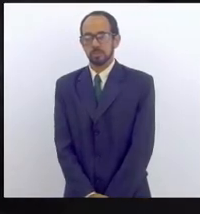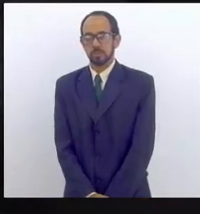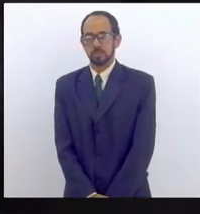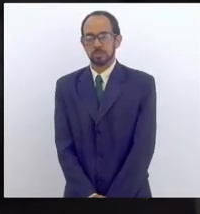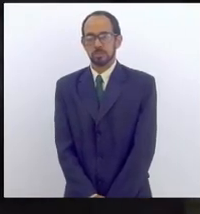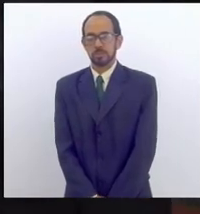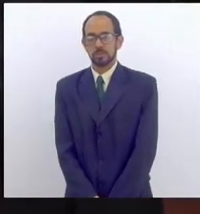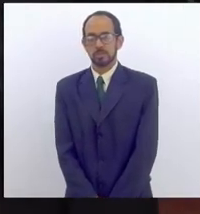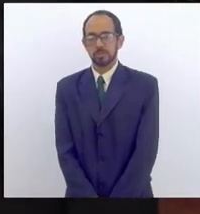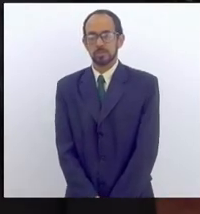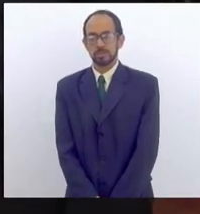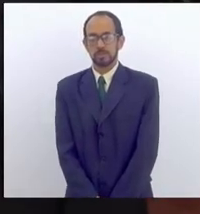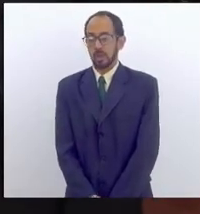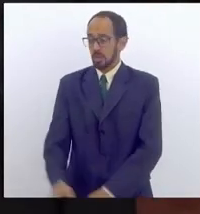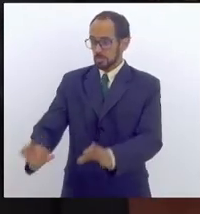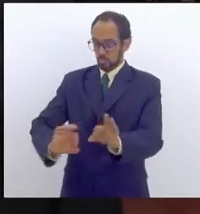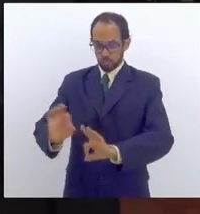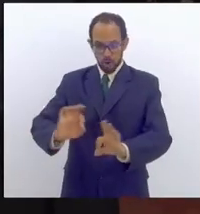Questão de ordem.